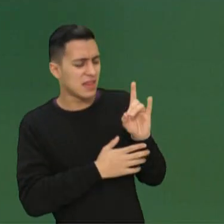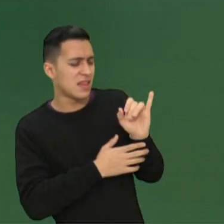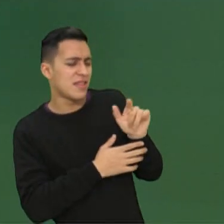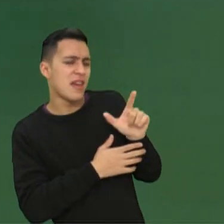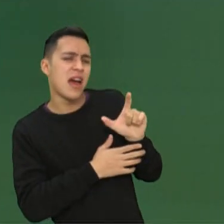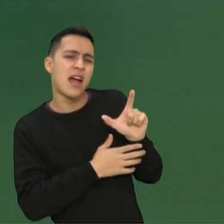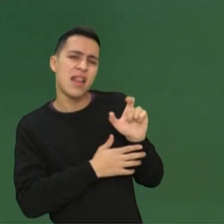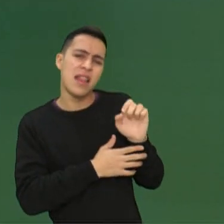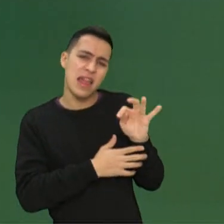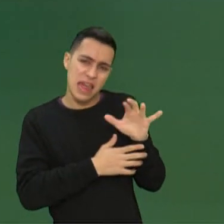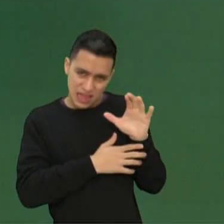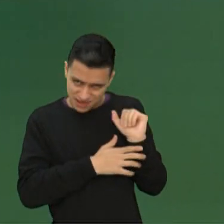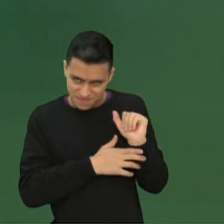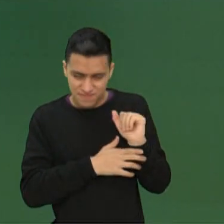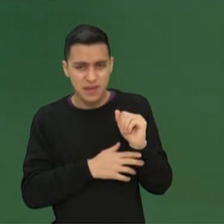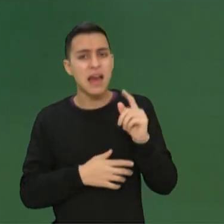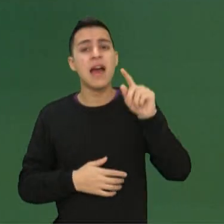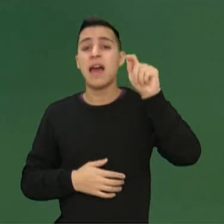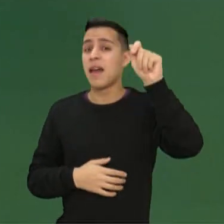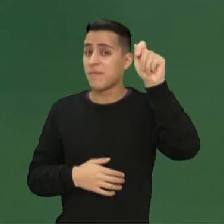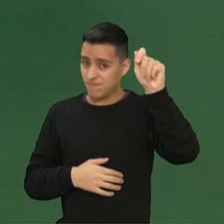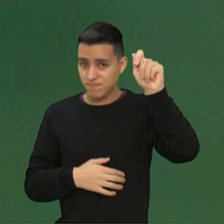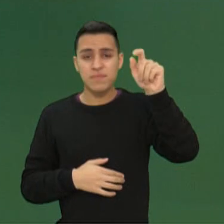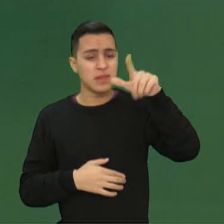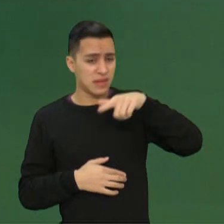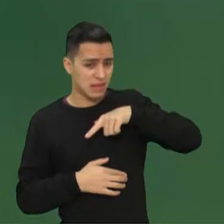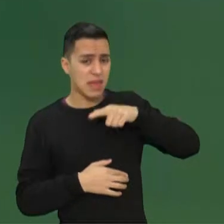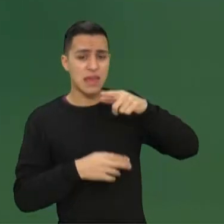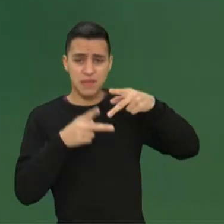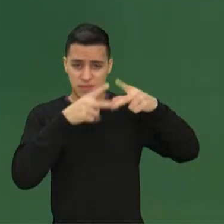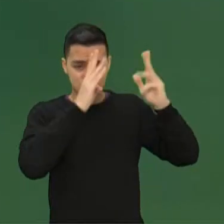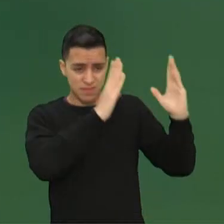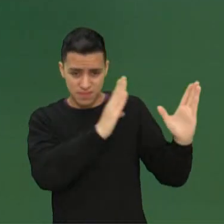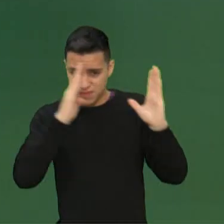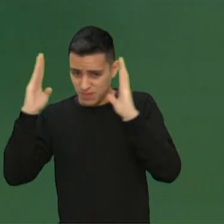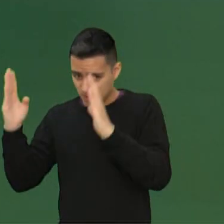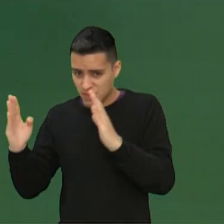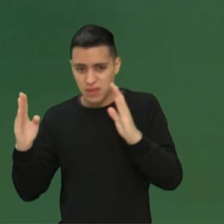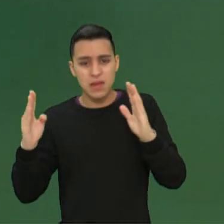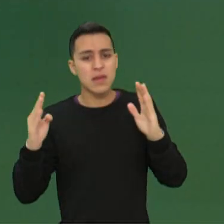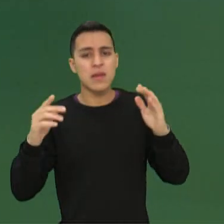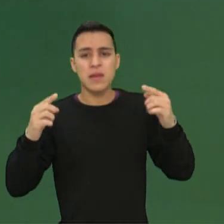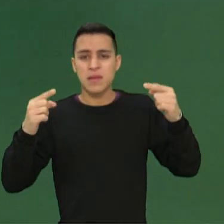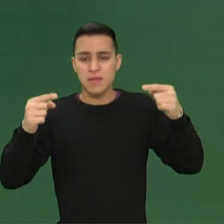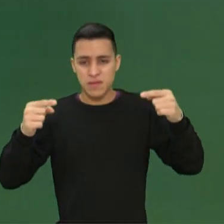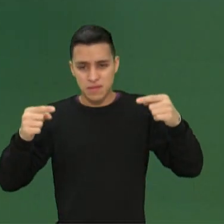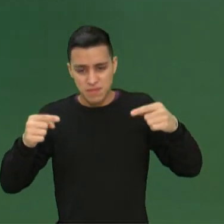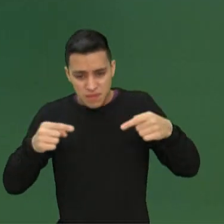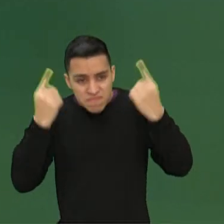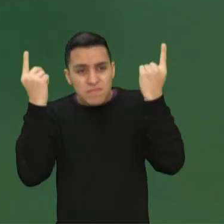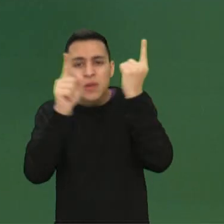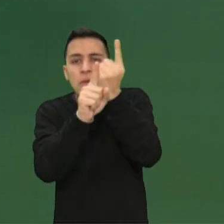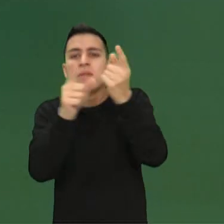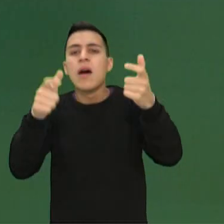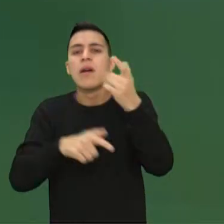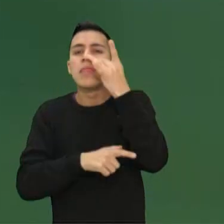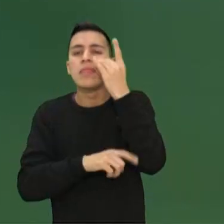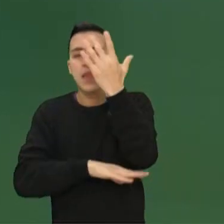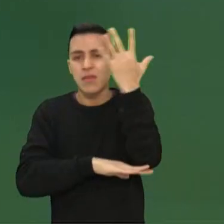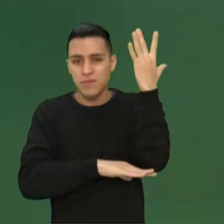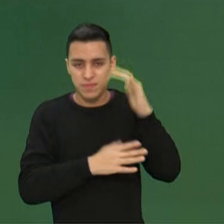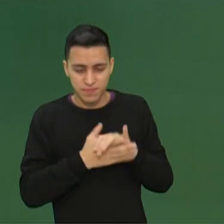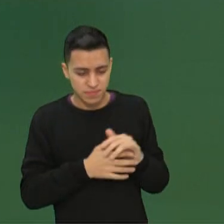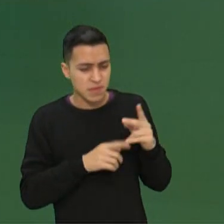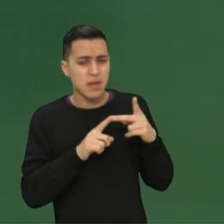de Hegel, tá? Letra A, envolve duas etapas formadas por opostos encontrados na natureza. Ou, letra B,